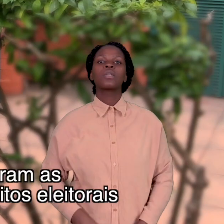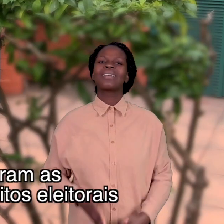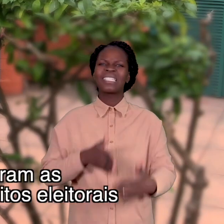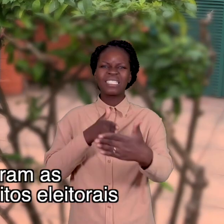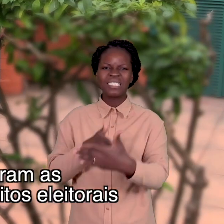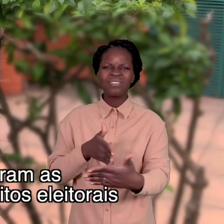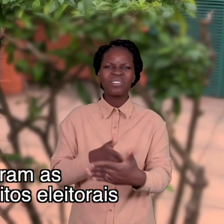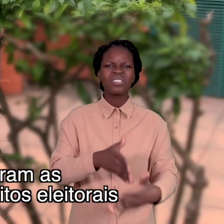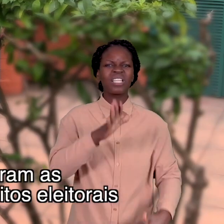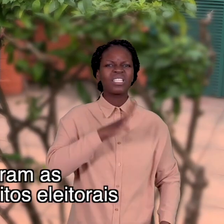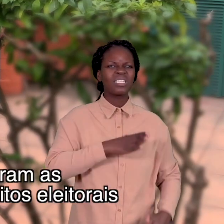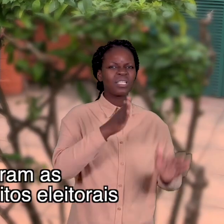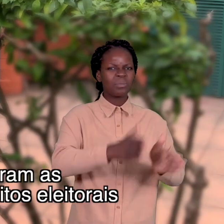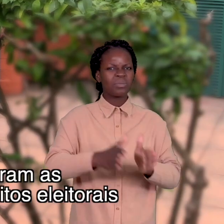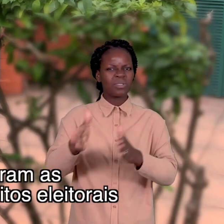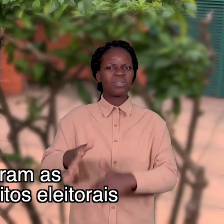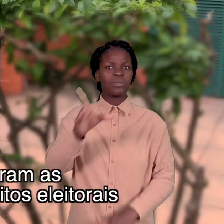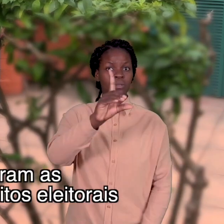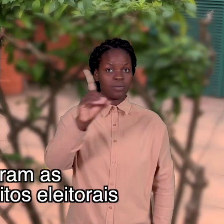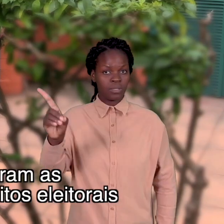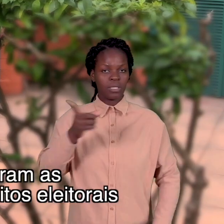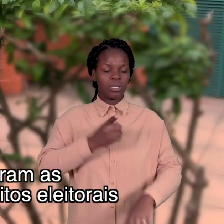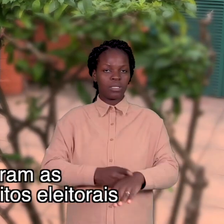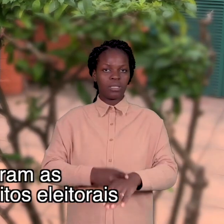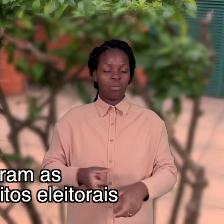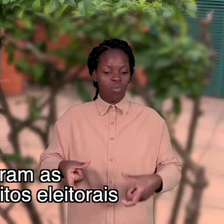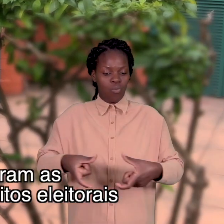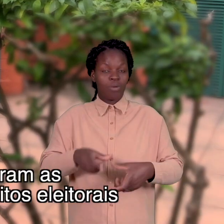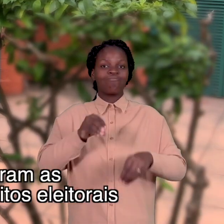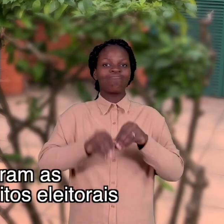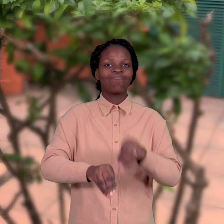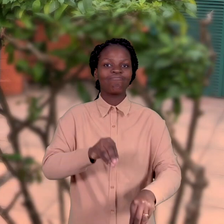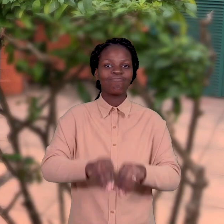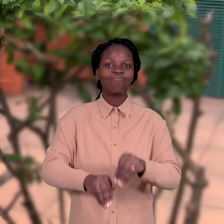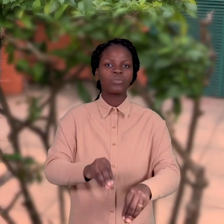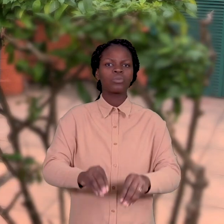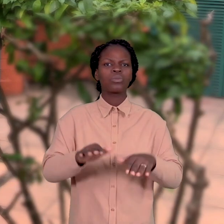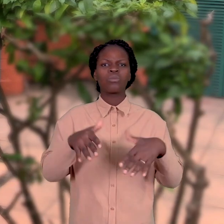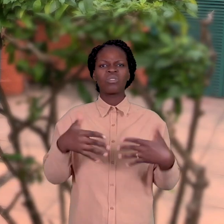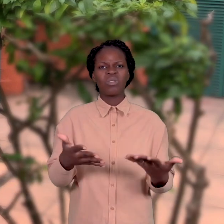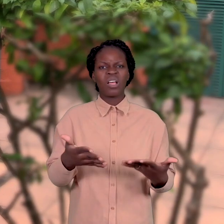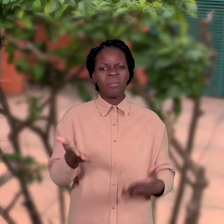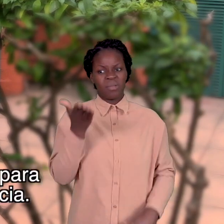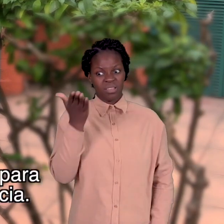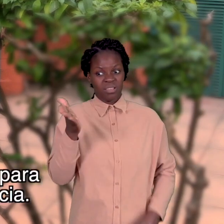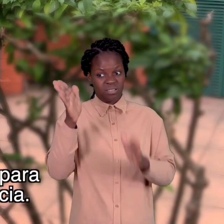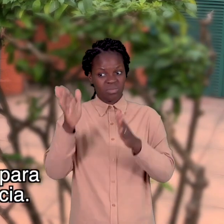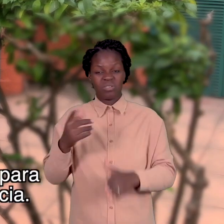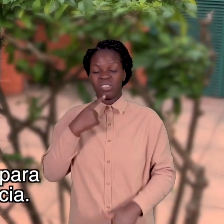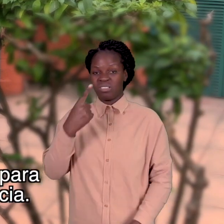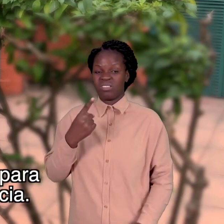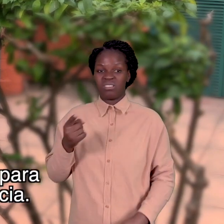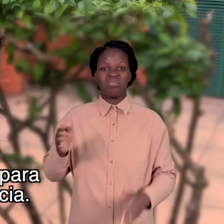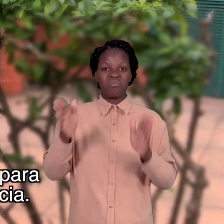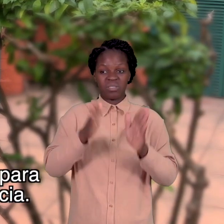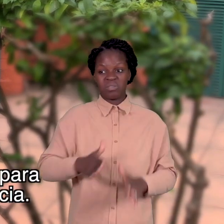As dificuldades que se deparam as pessoas com deficiência durante o processo eleitoral é, ao ver de McCann, falta de